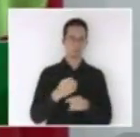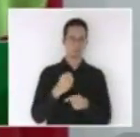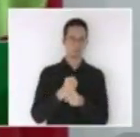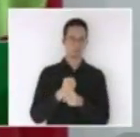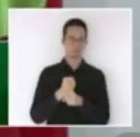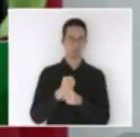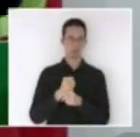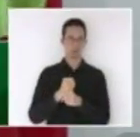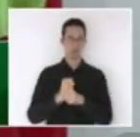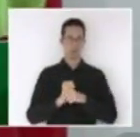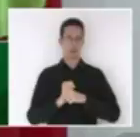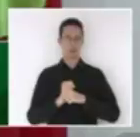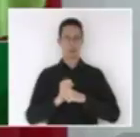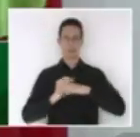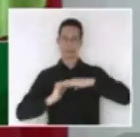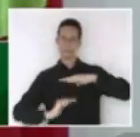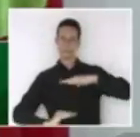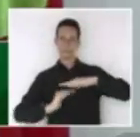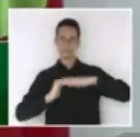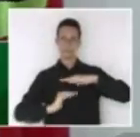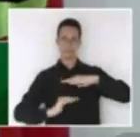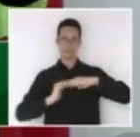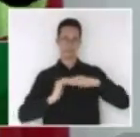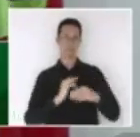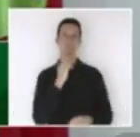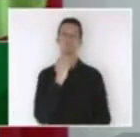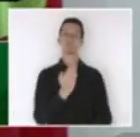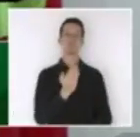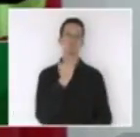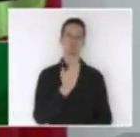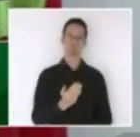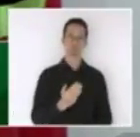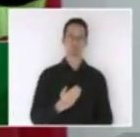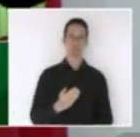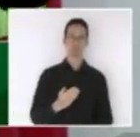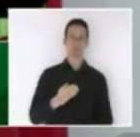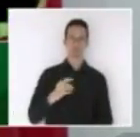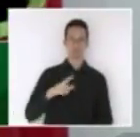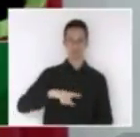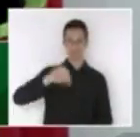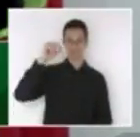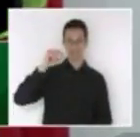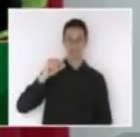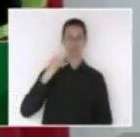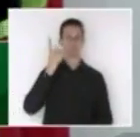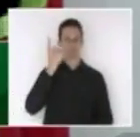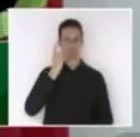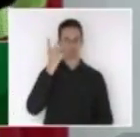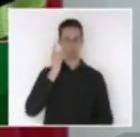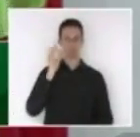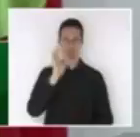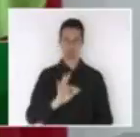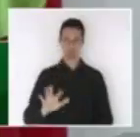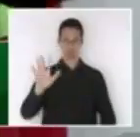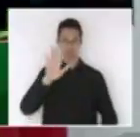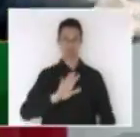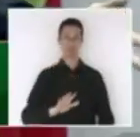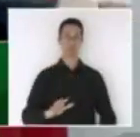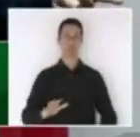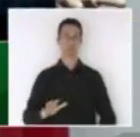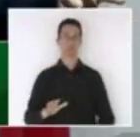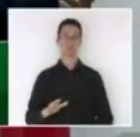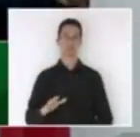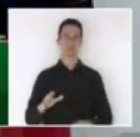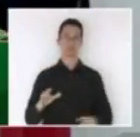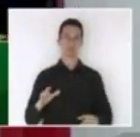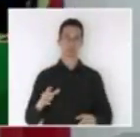o mínimo de votos para eles fazer um vereador, um deputado, um deputado federal, automaticamente vão se